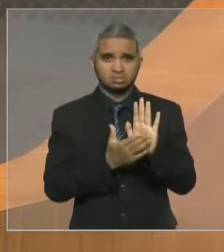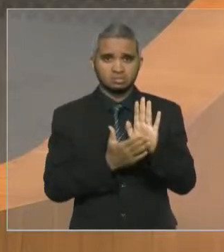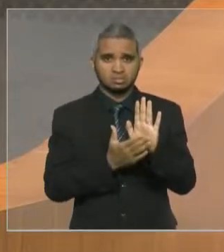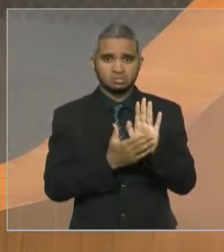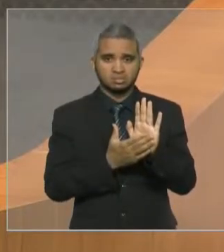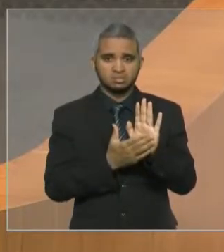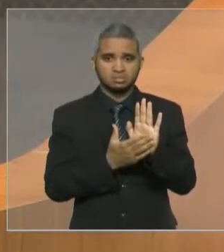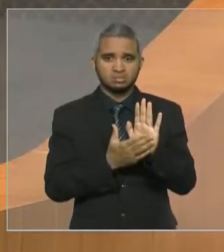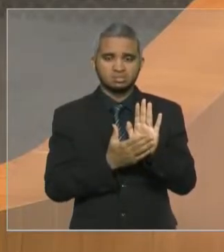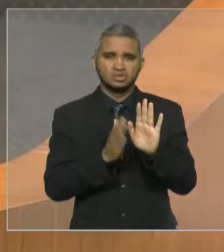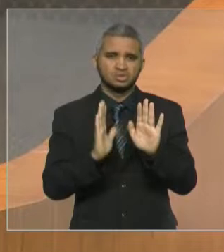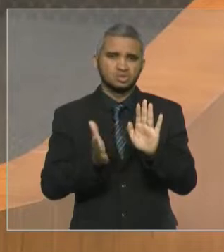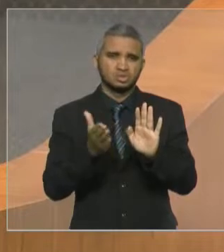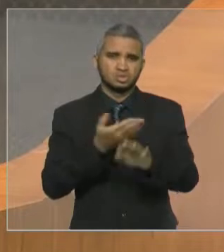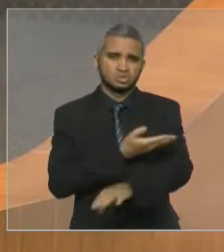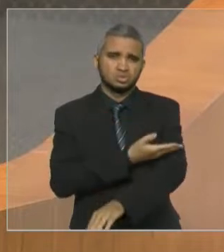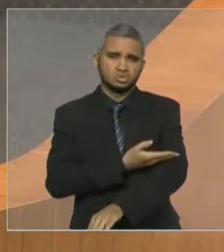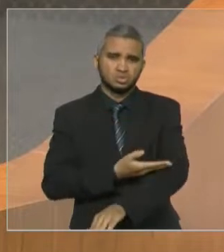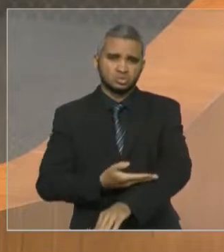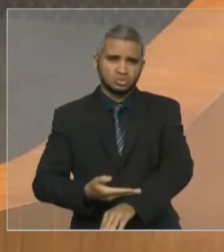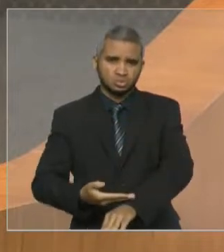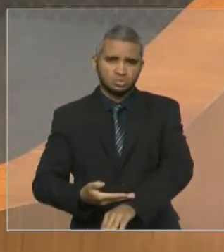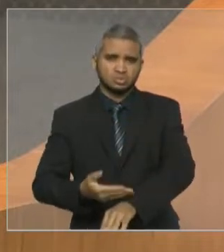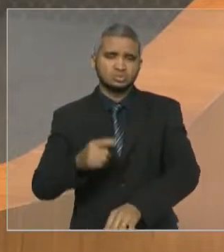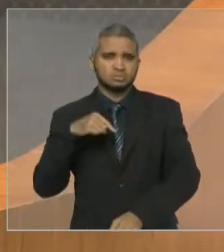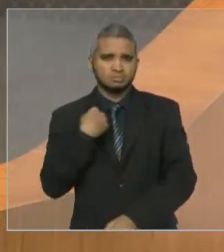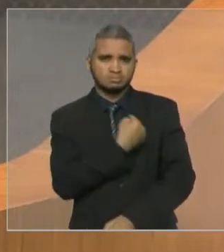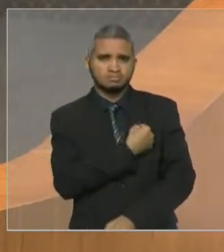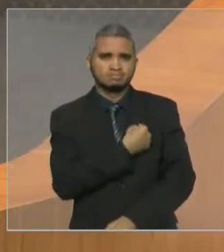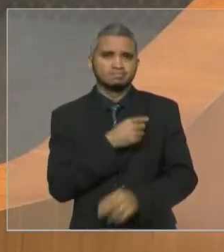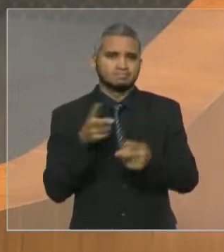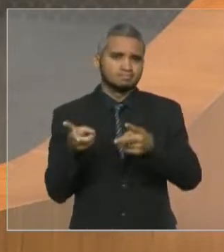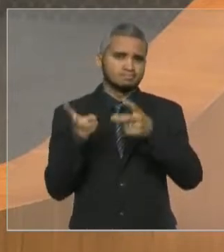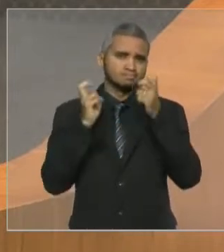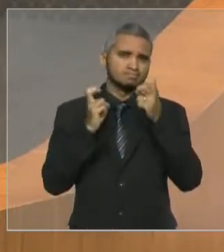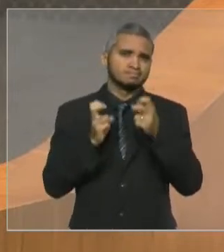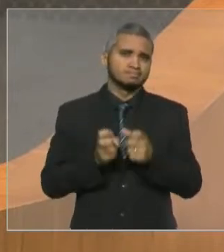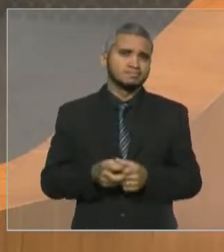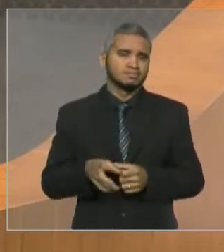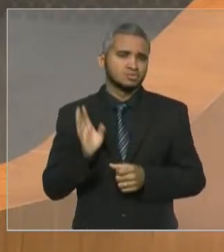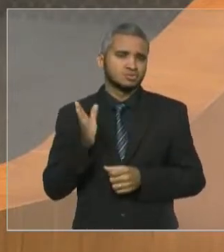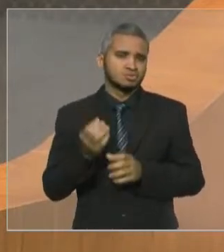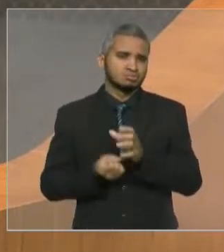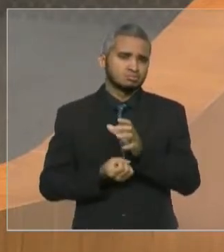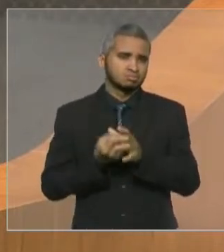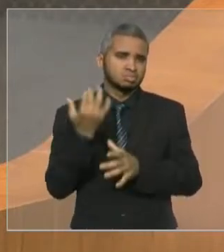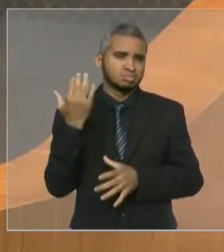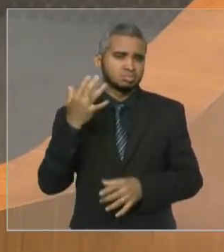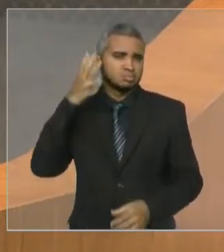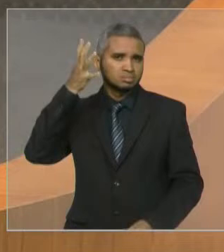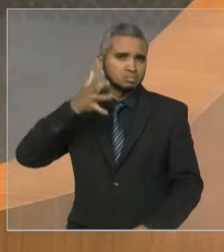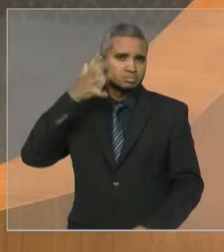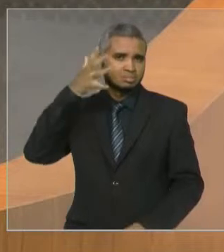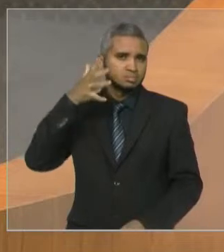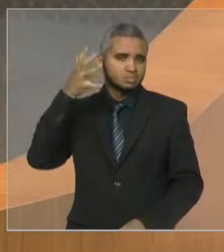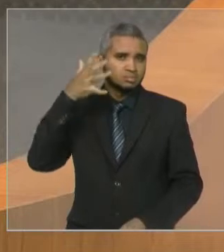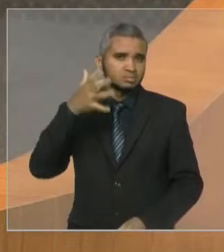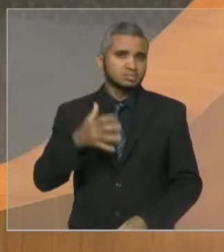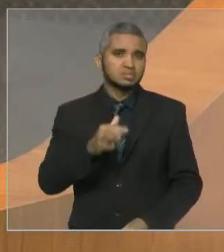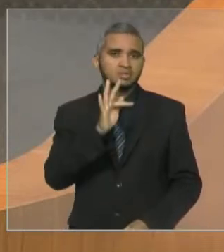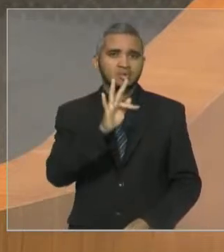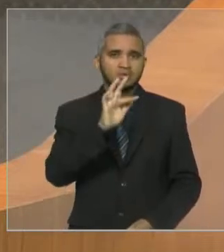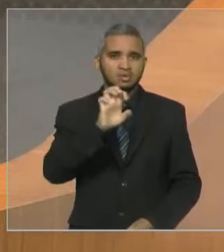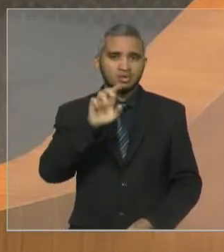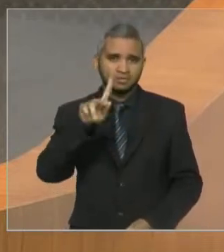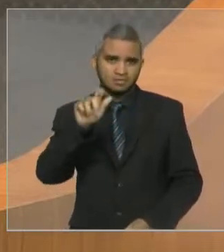Já é de praxe nós conhecermos aqui, por vários pronunciamentos, que o FEPA está